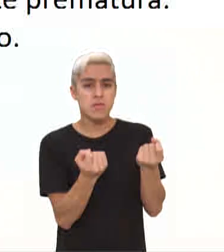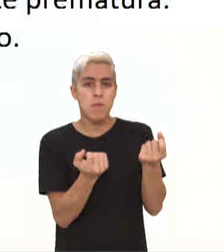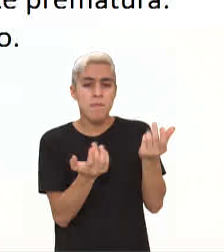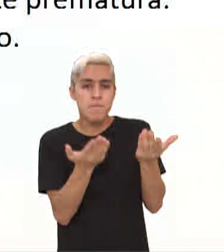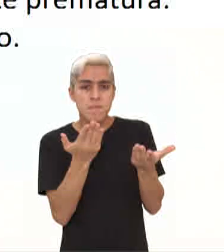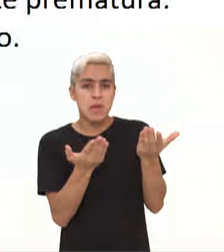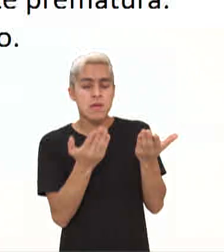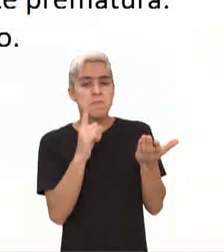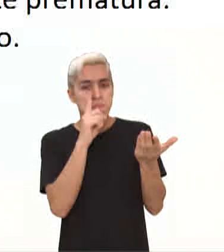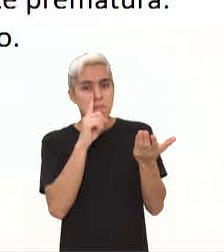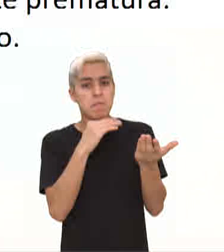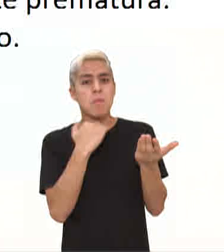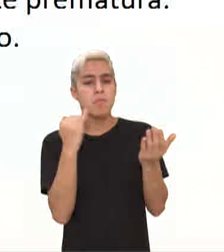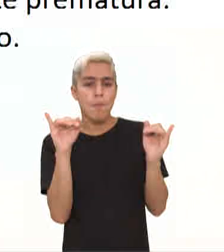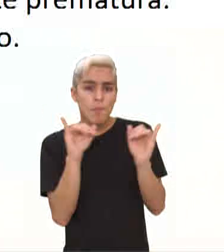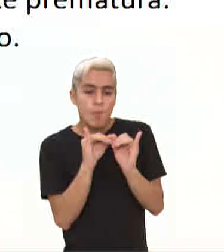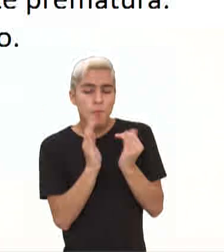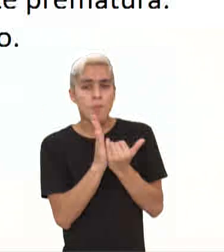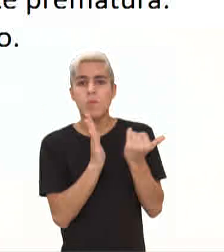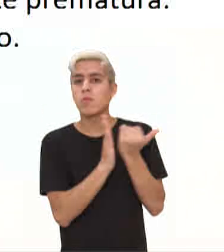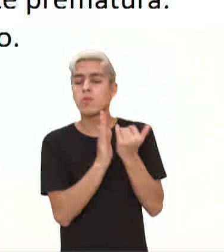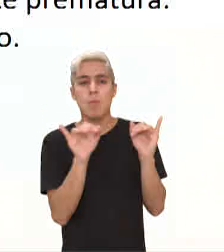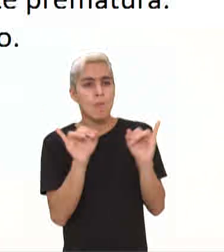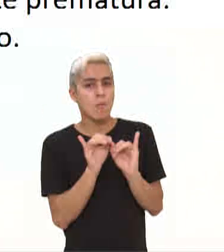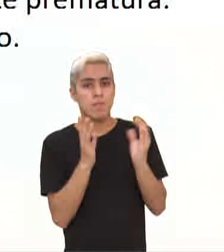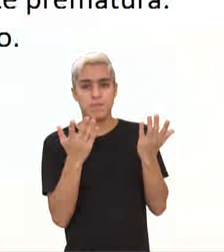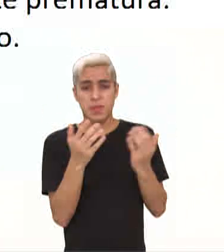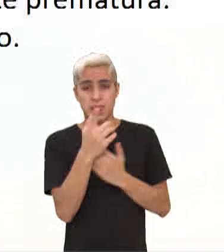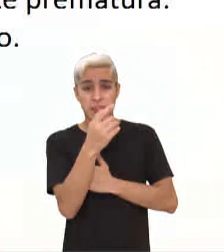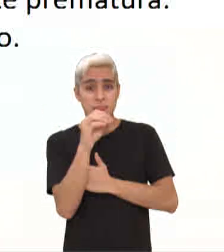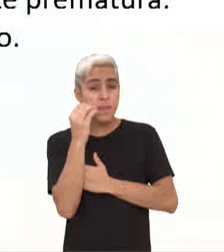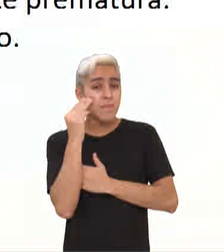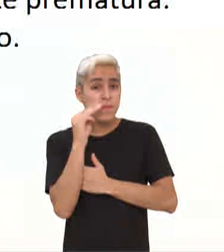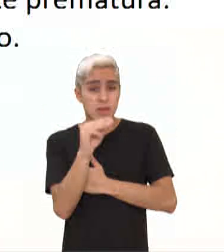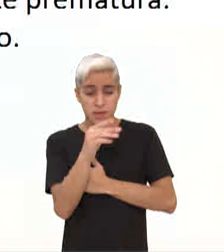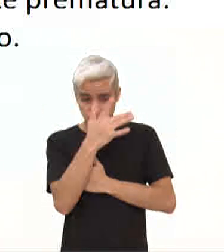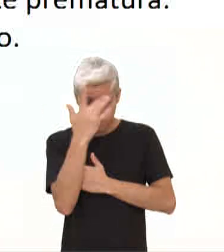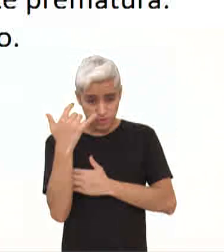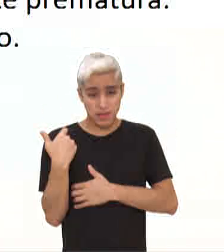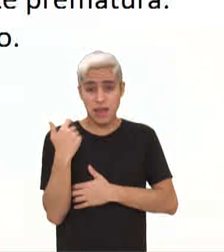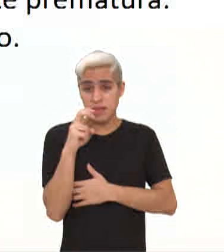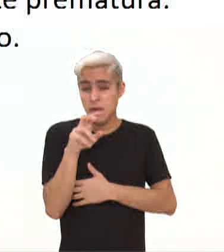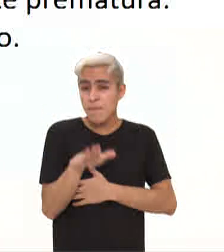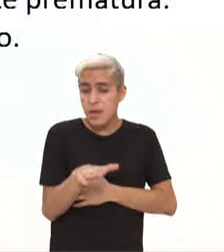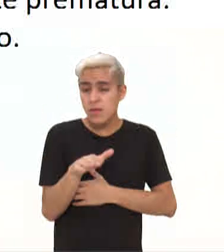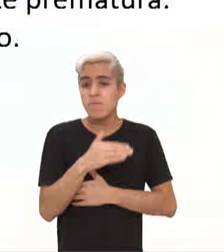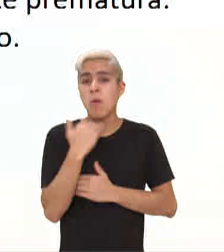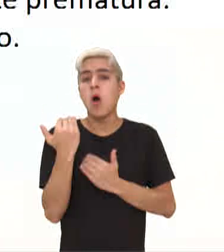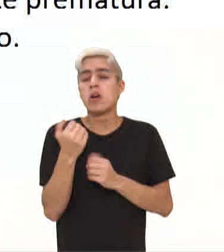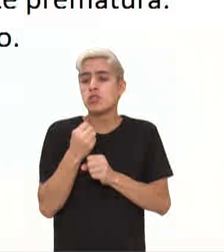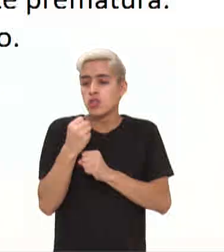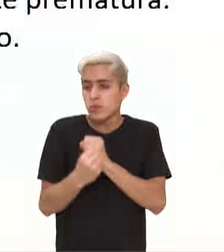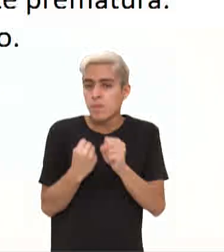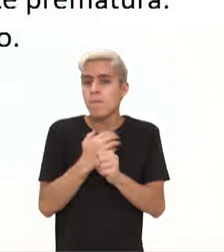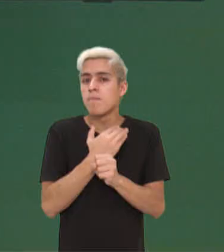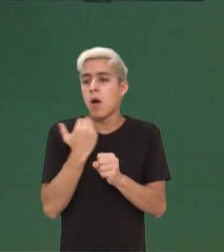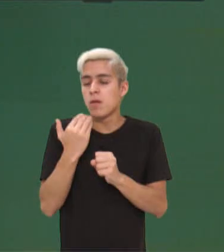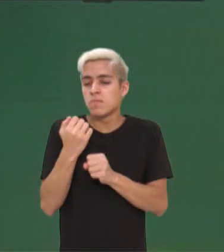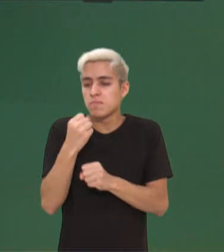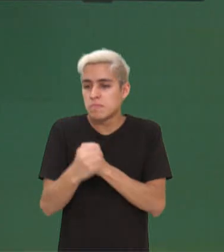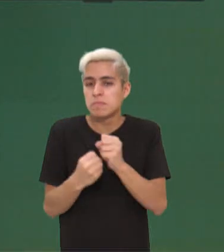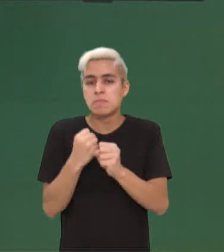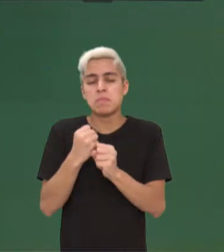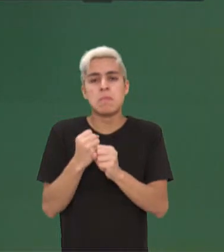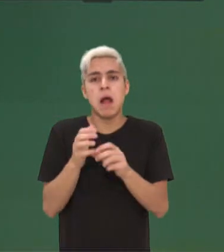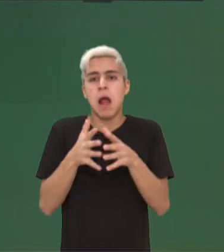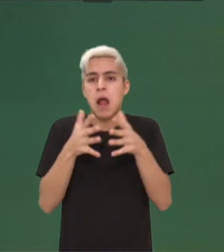riscos de morte prematura. São 10 milhões de crianças abaixo de 5 anos que morrem todo ano. Então aqui é aquela parte que a